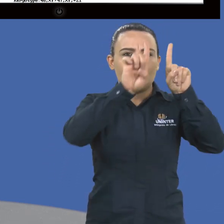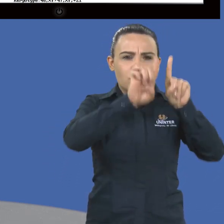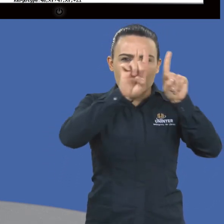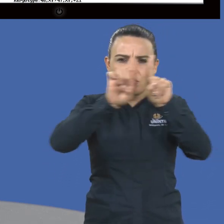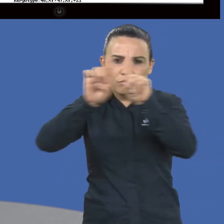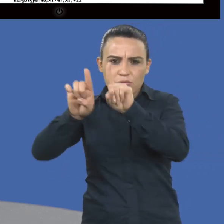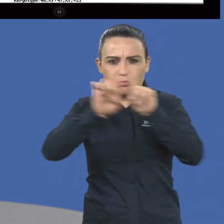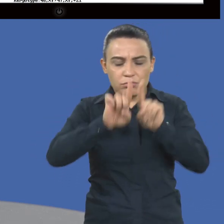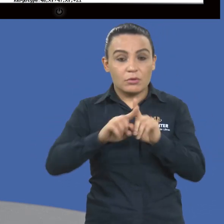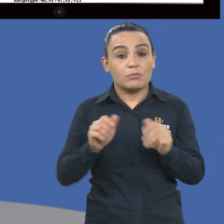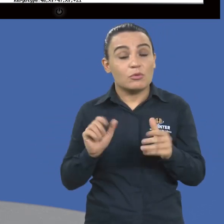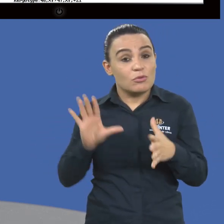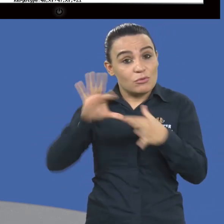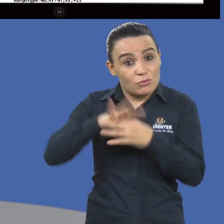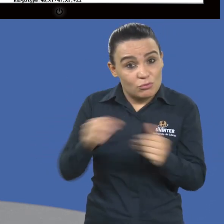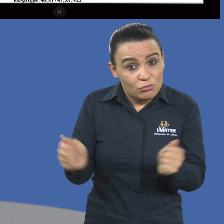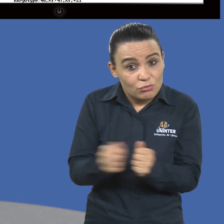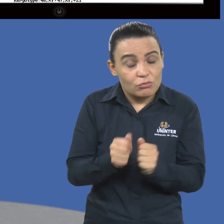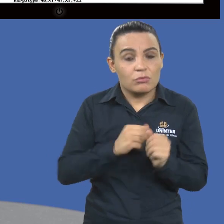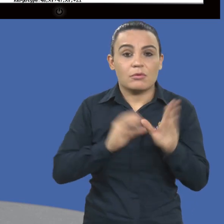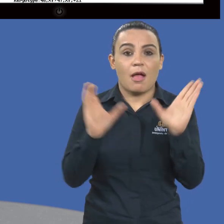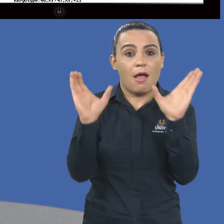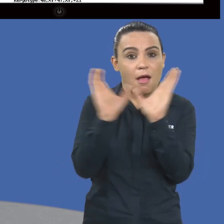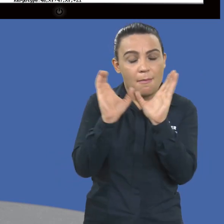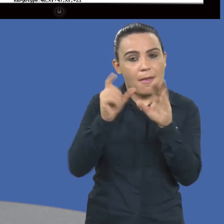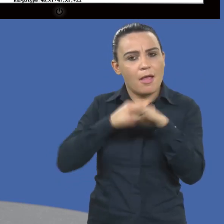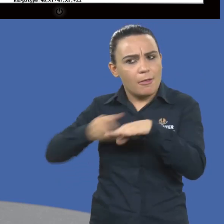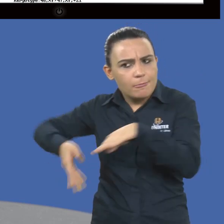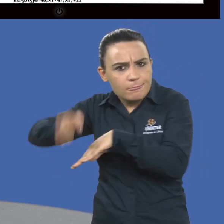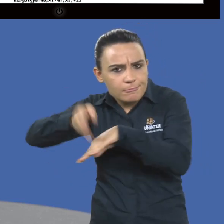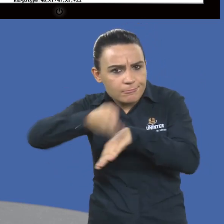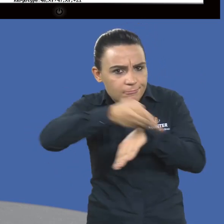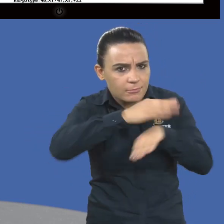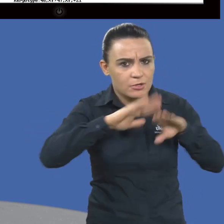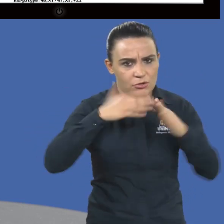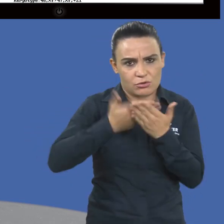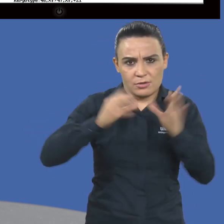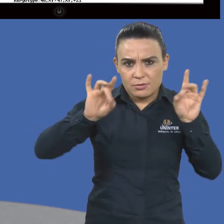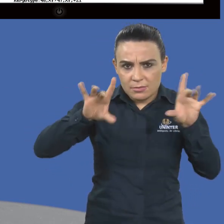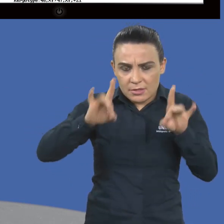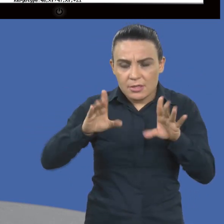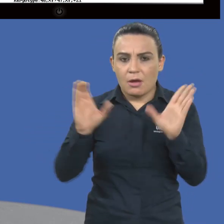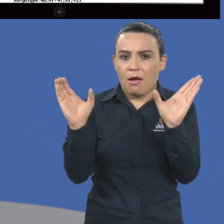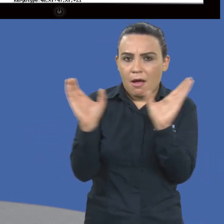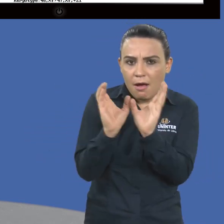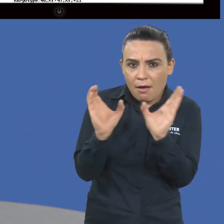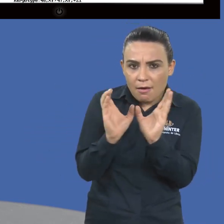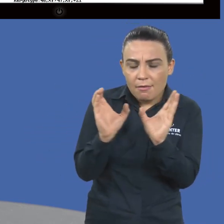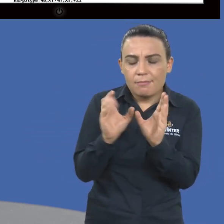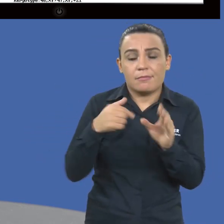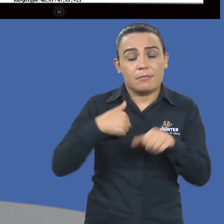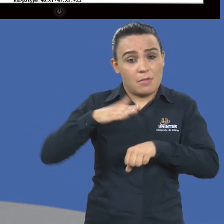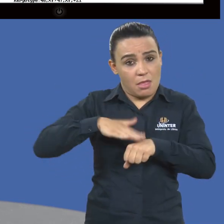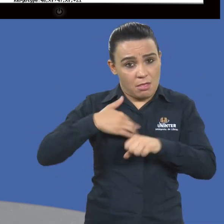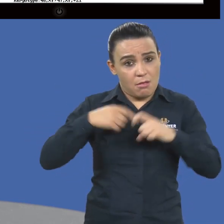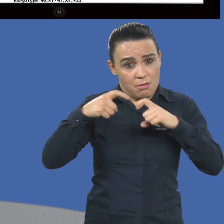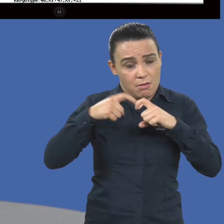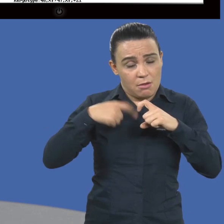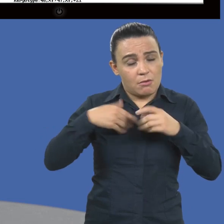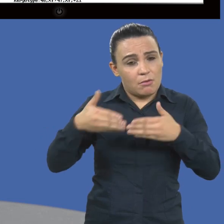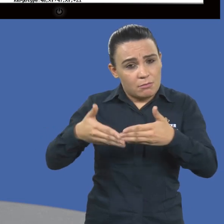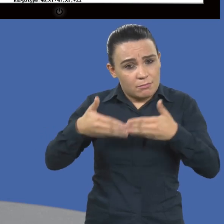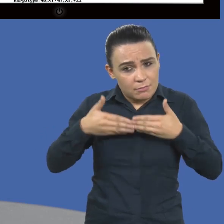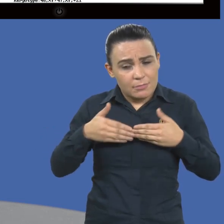cariótipo. Junto ao movimento apaiano, nas APAES que eu vou e que visito, ou nas escolas especiais,